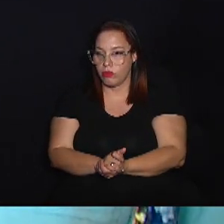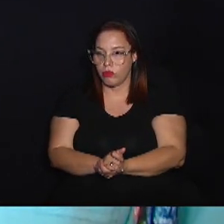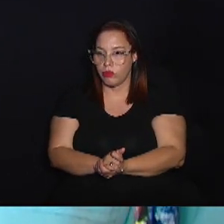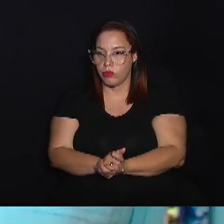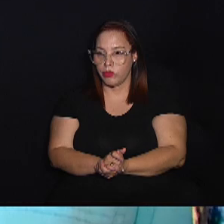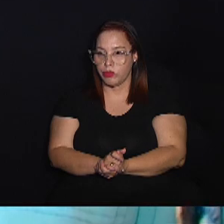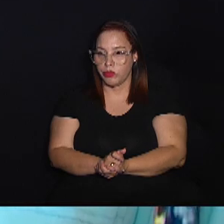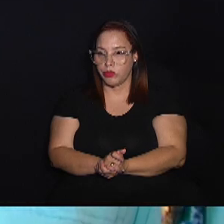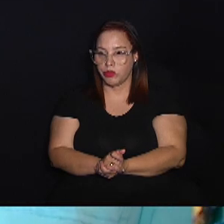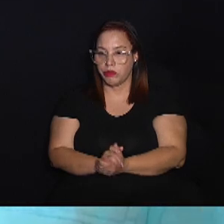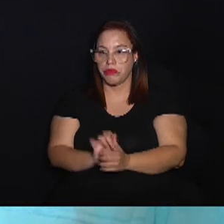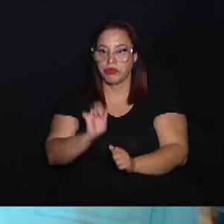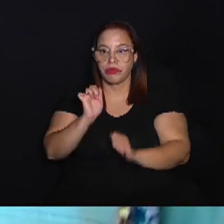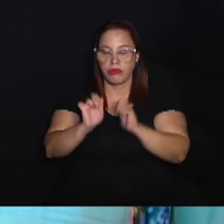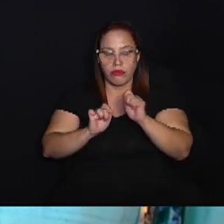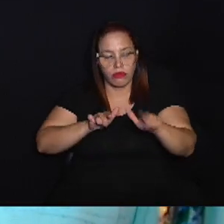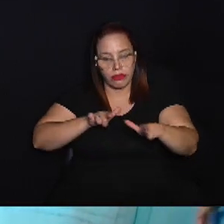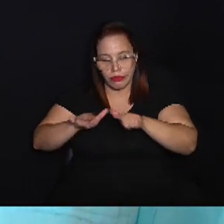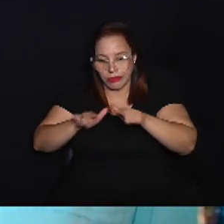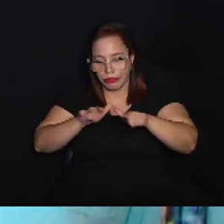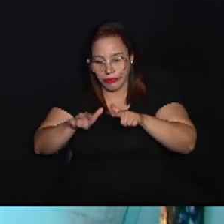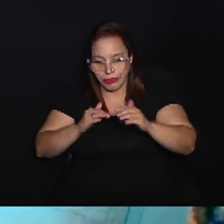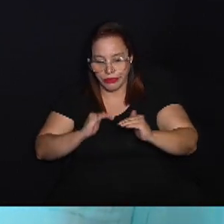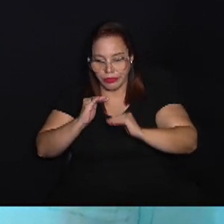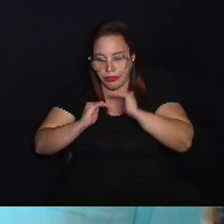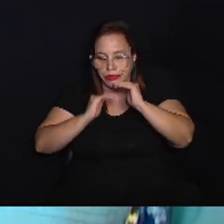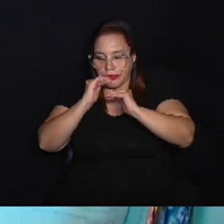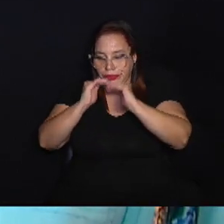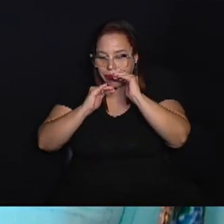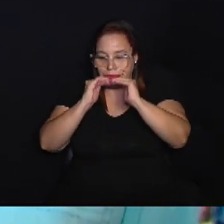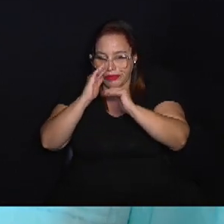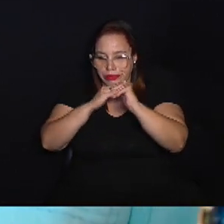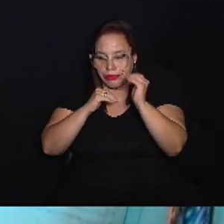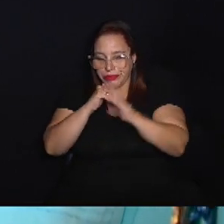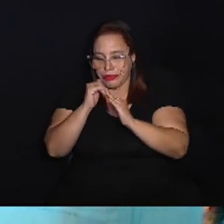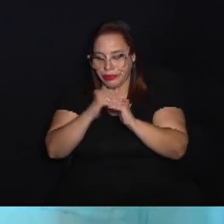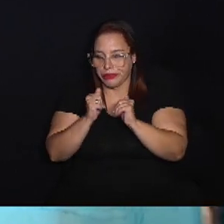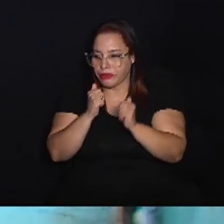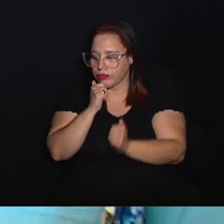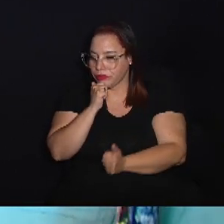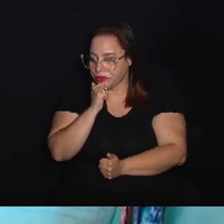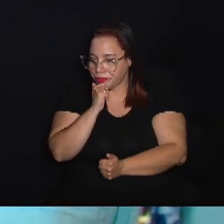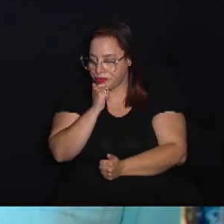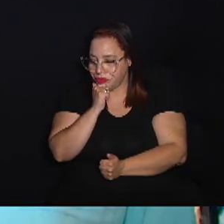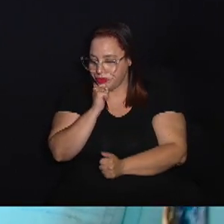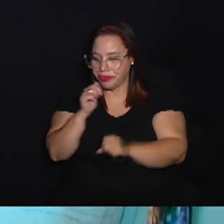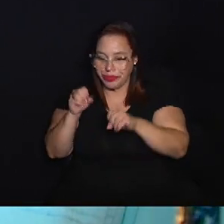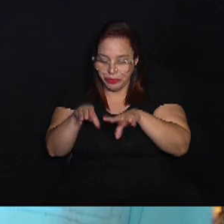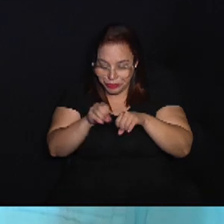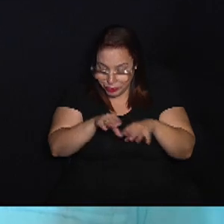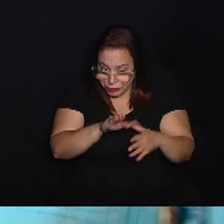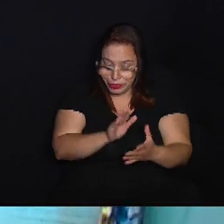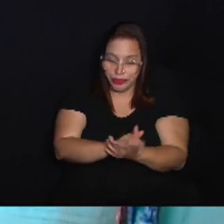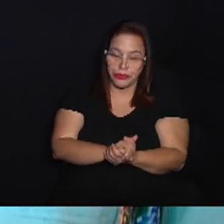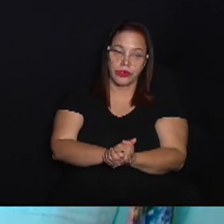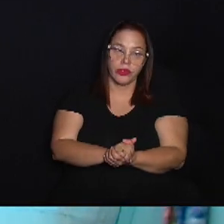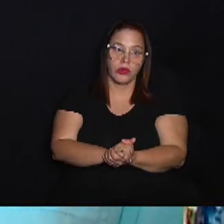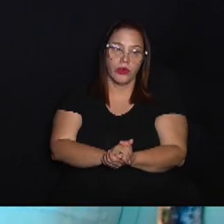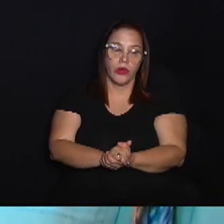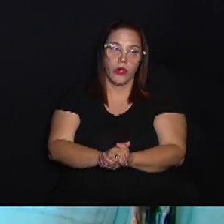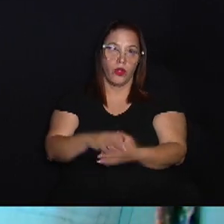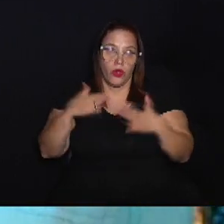com essa questão, né, do trabalho na formação, né, a questão de educação contra o